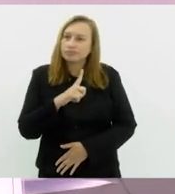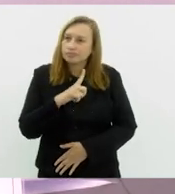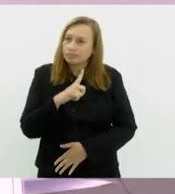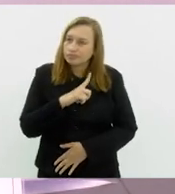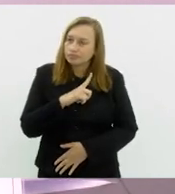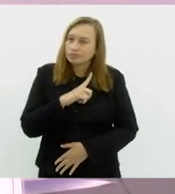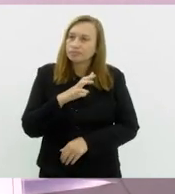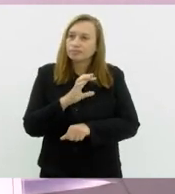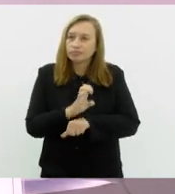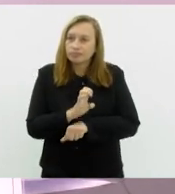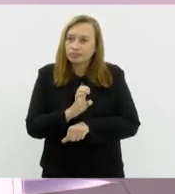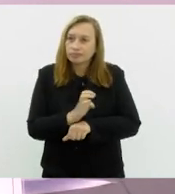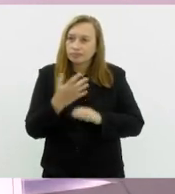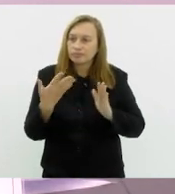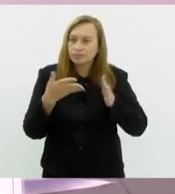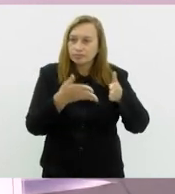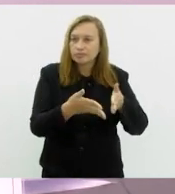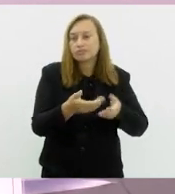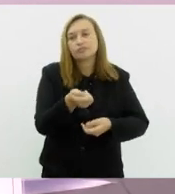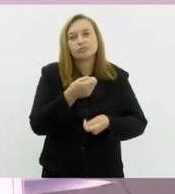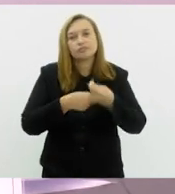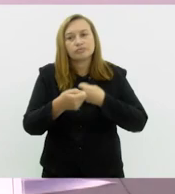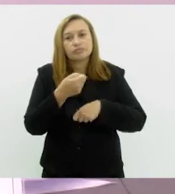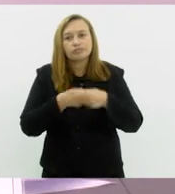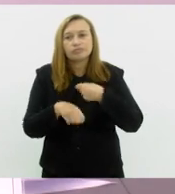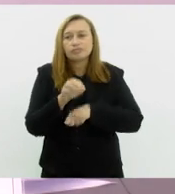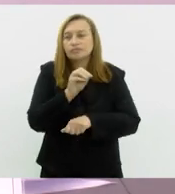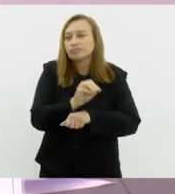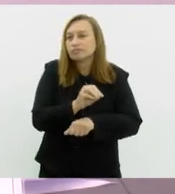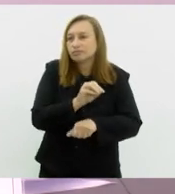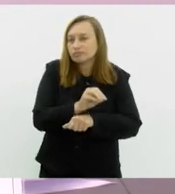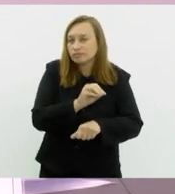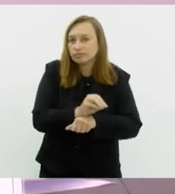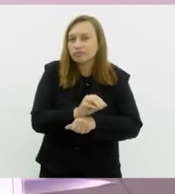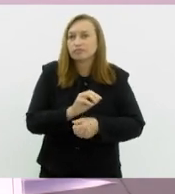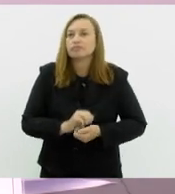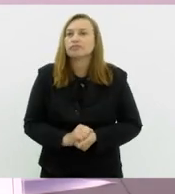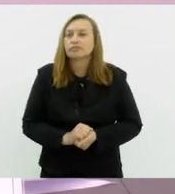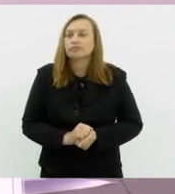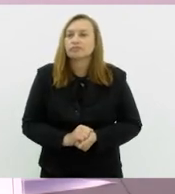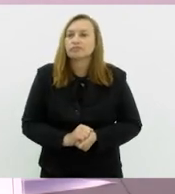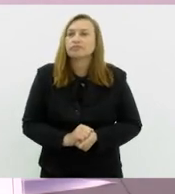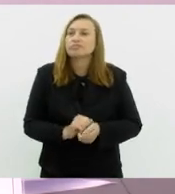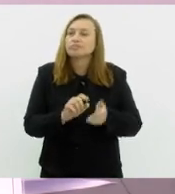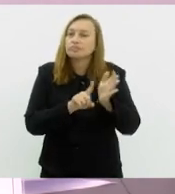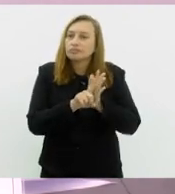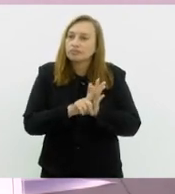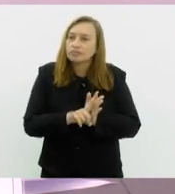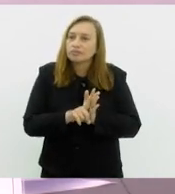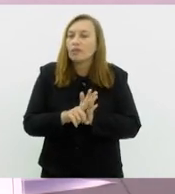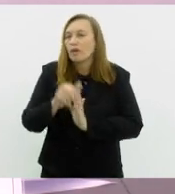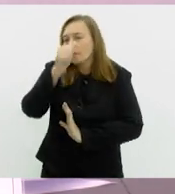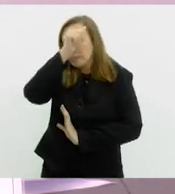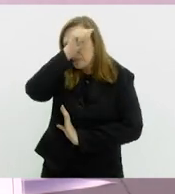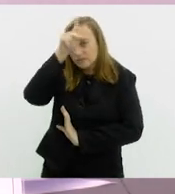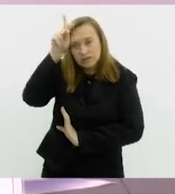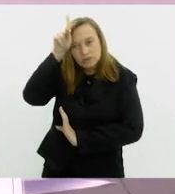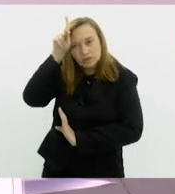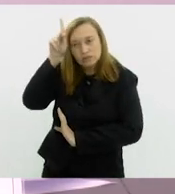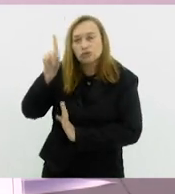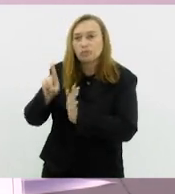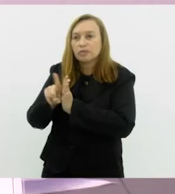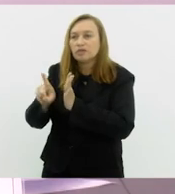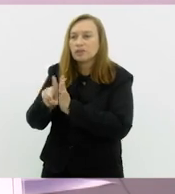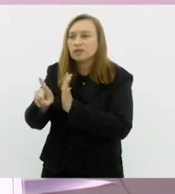existentes no Estado, voltado para a questão da economia do cuidado, inclusive consultando as prefeituras para saber